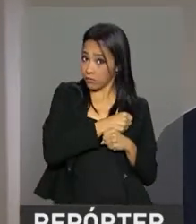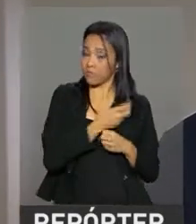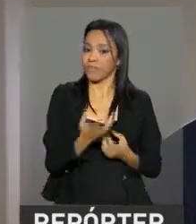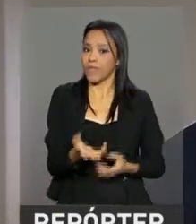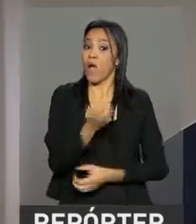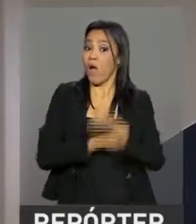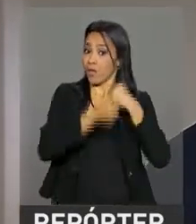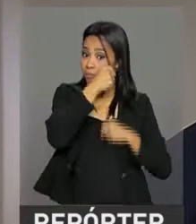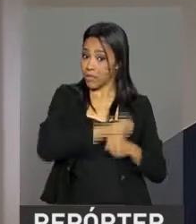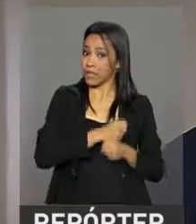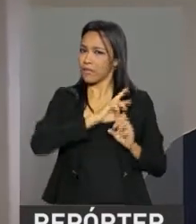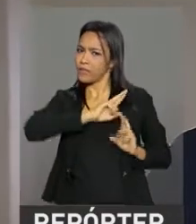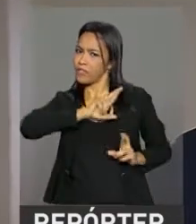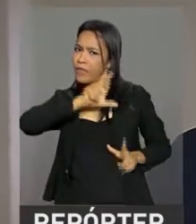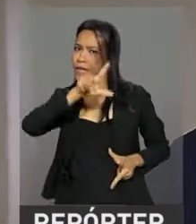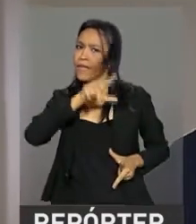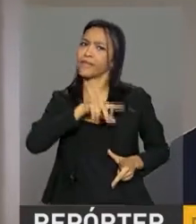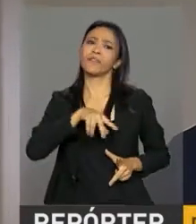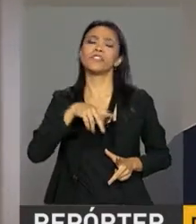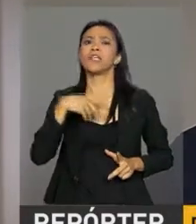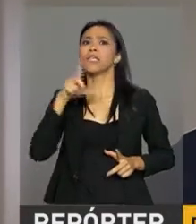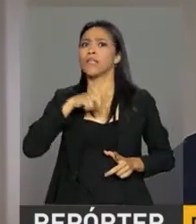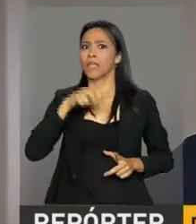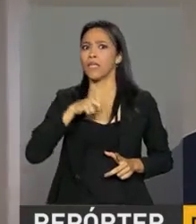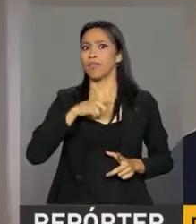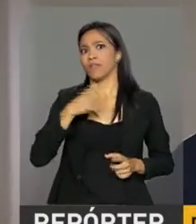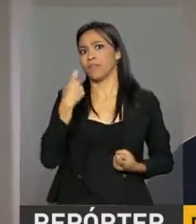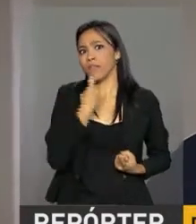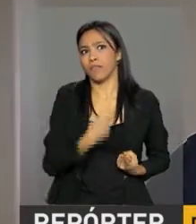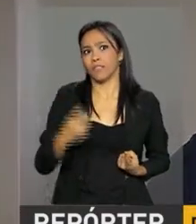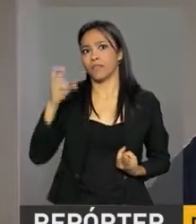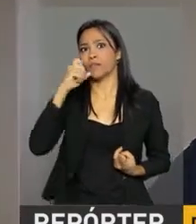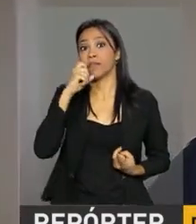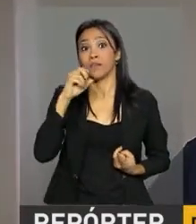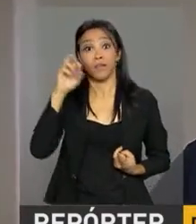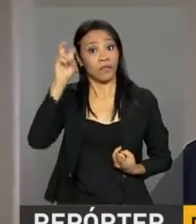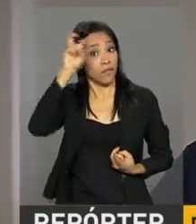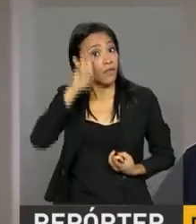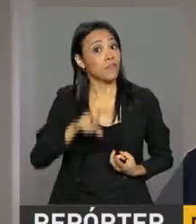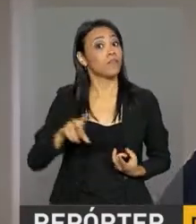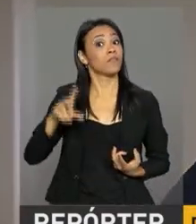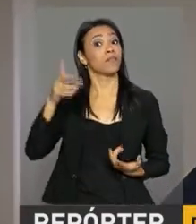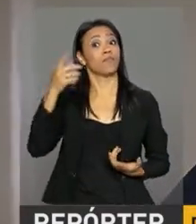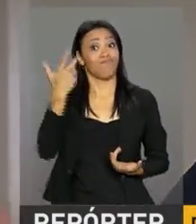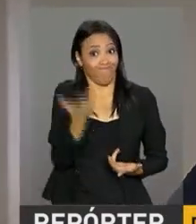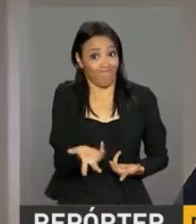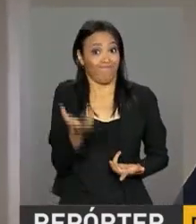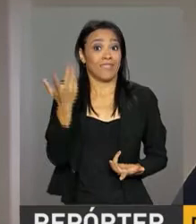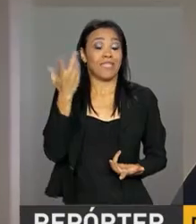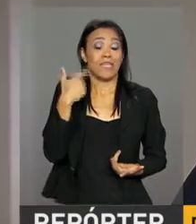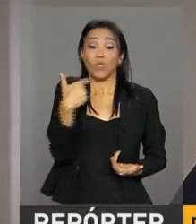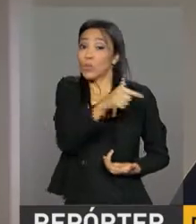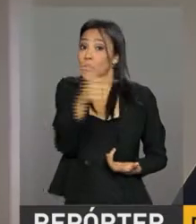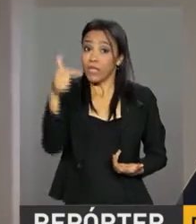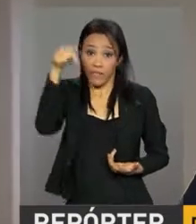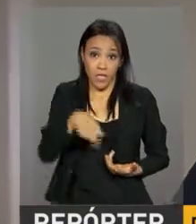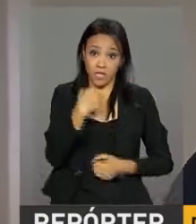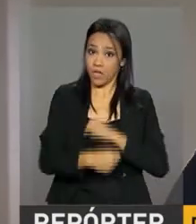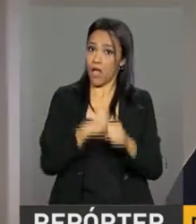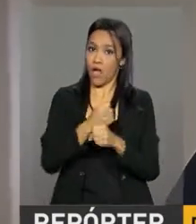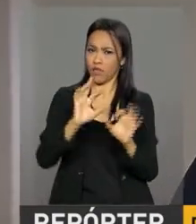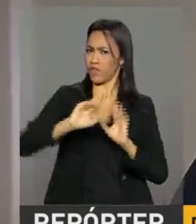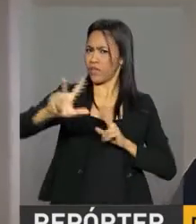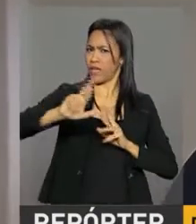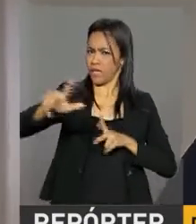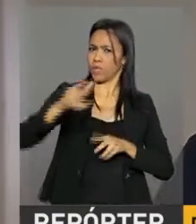passado a gente tinha uma dinâmica diferente, com feriados prolongados na sexta, na quinta, deslocamentos no meio da semana, o que a gente não teve esse ano. Então fica um